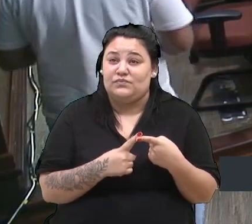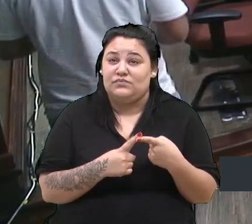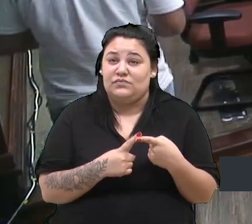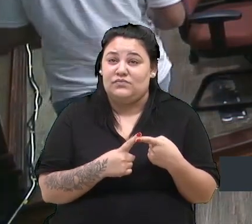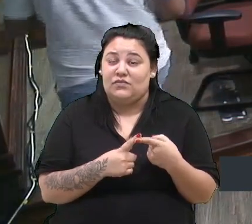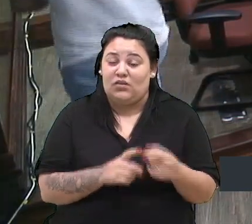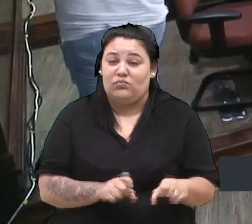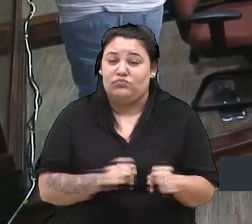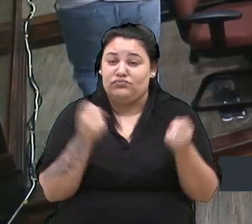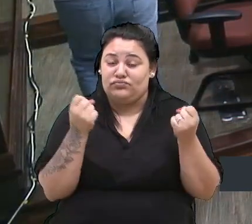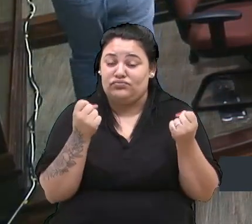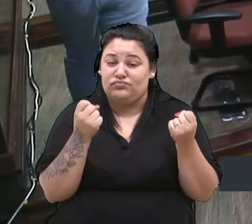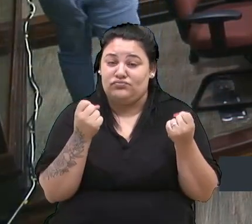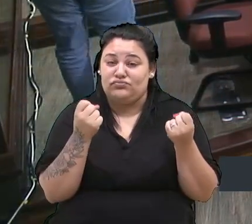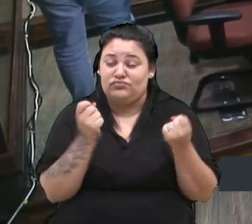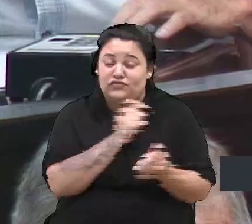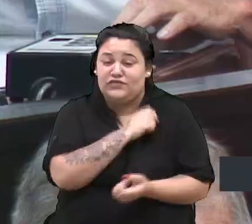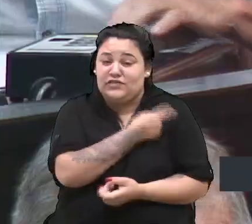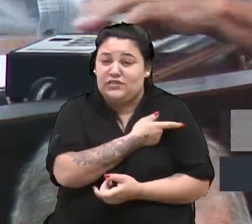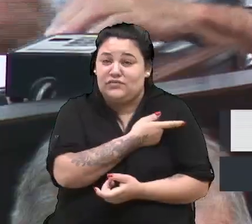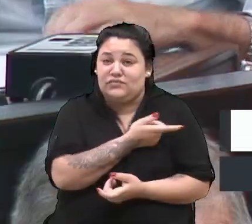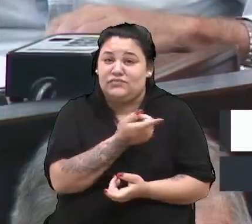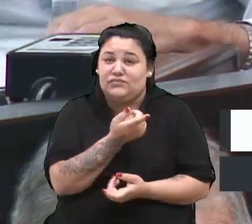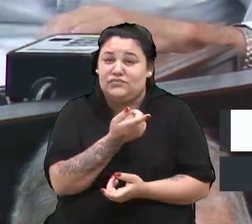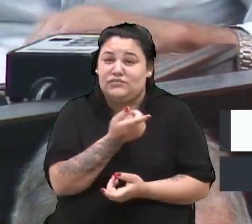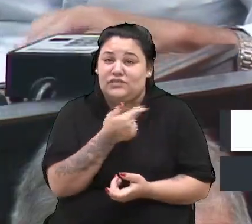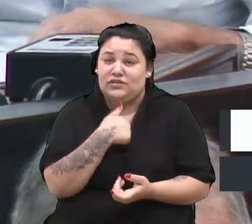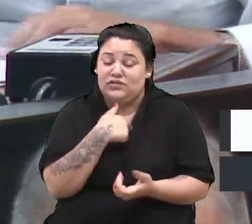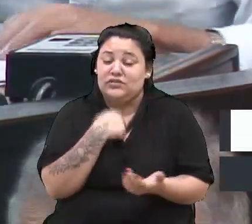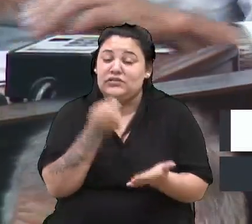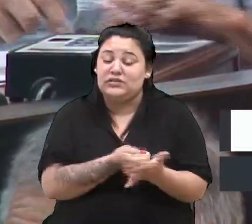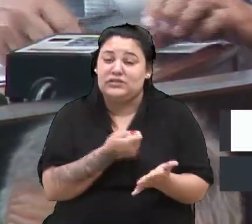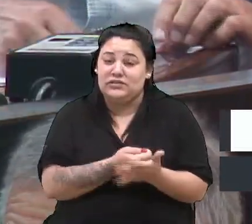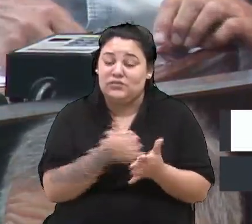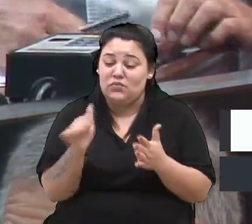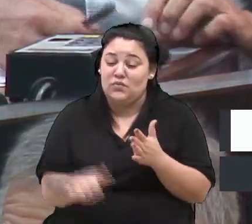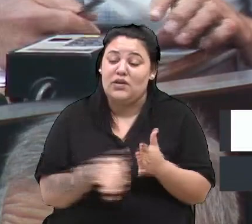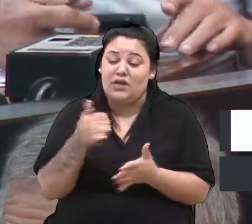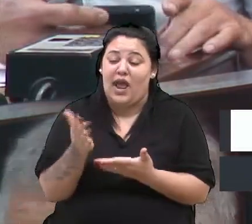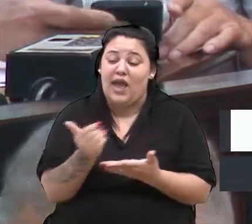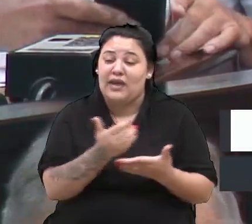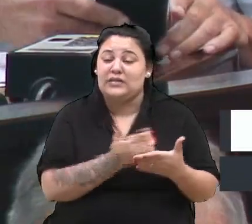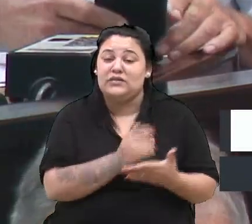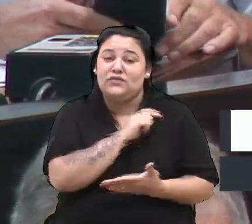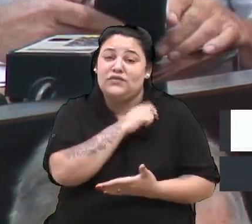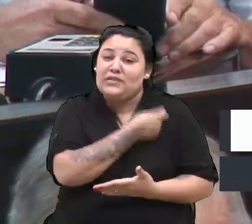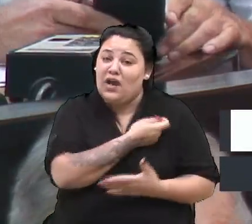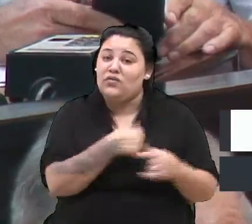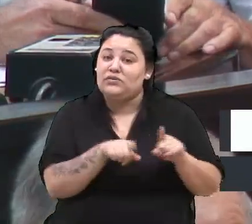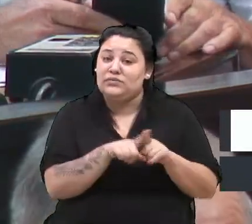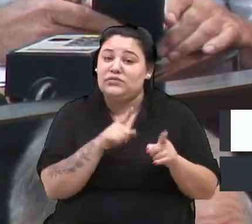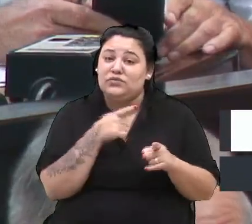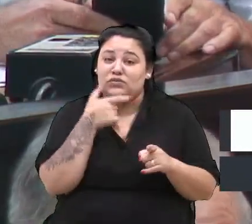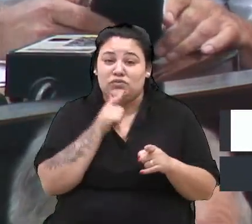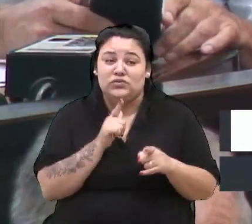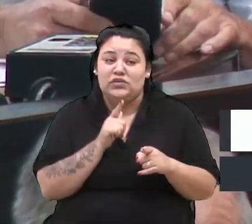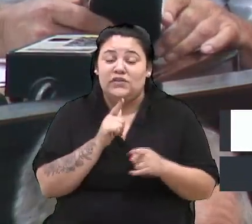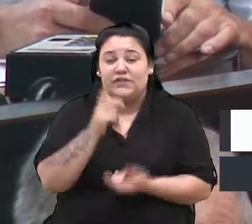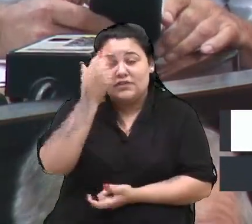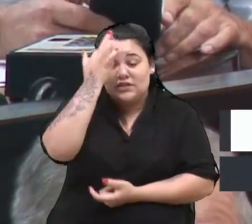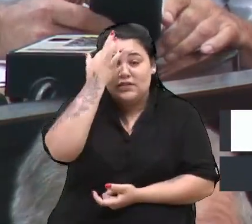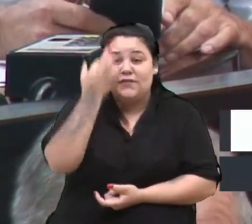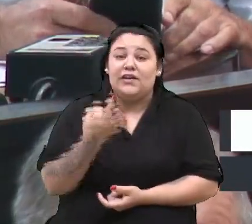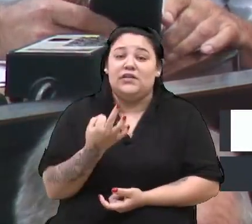tentou por diversas vezes, algumas emendas, melhorar o arcabouço fiscal por entender da importância que tinha